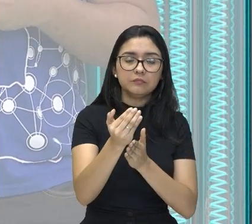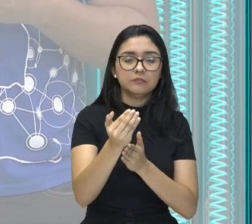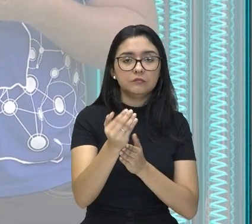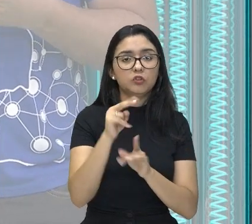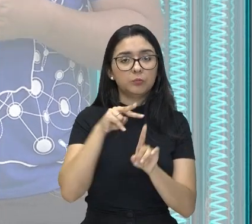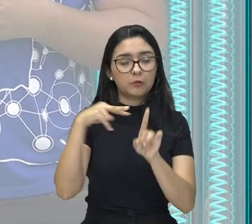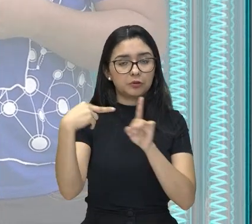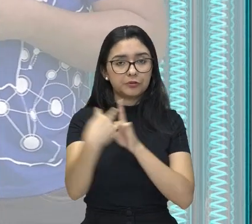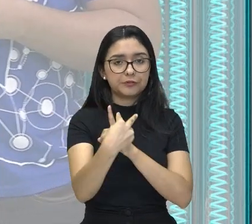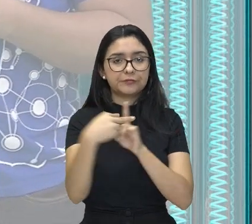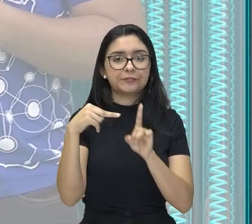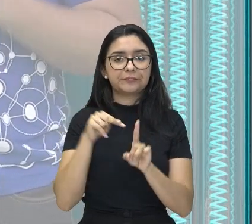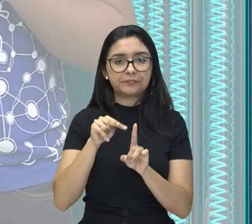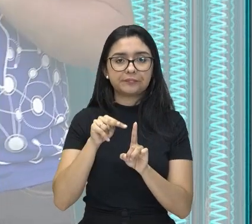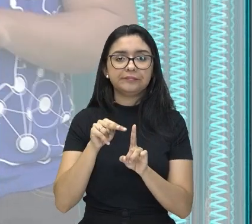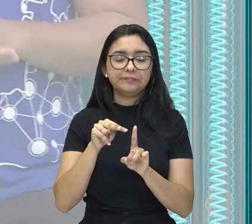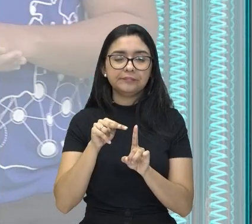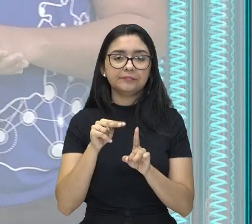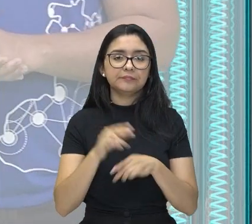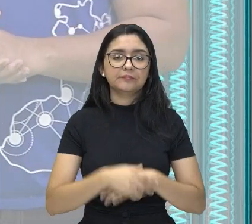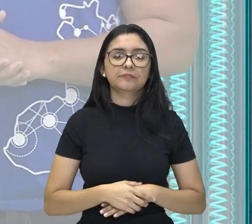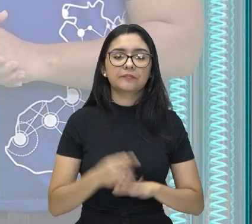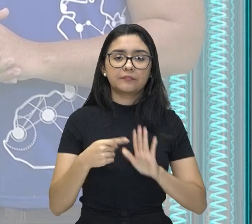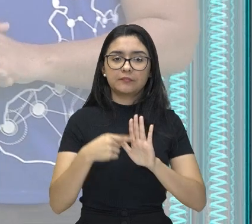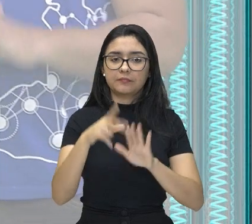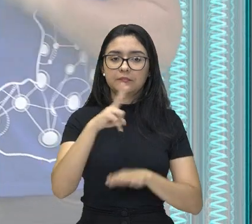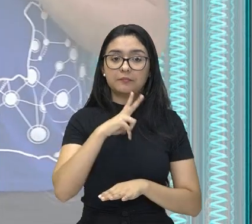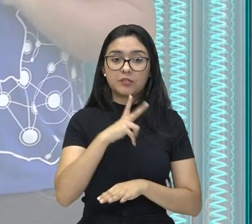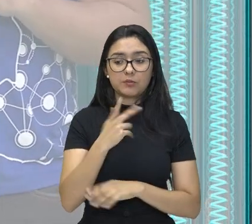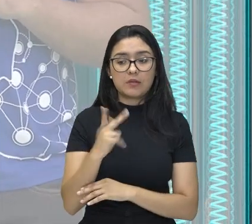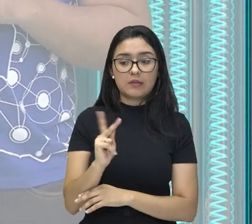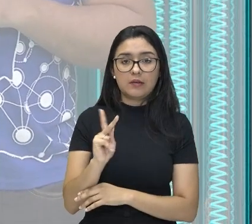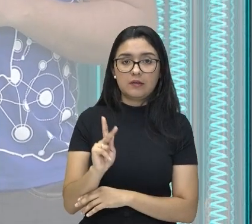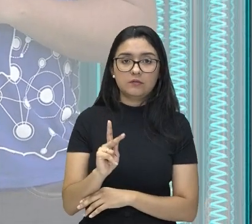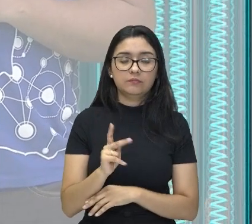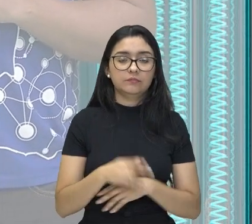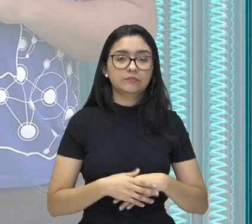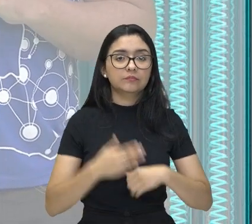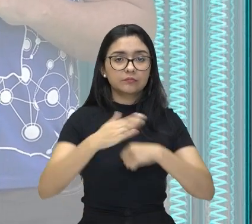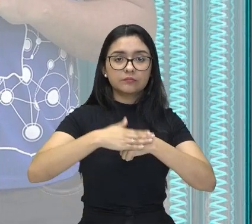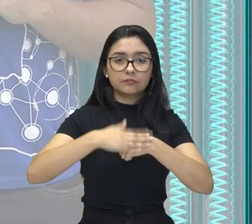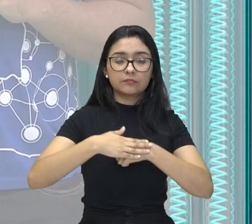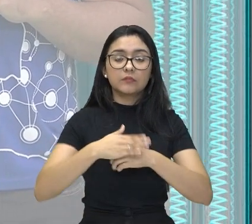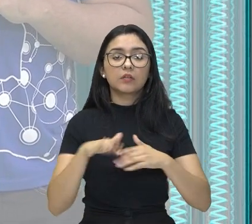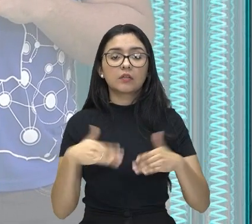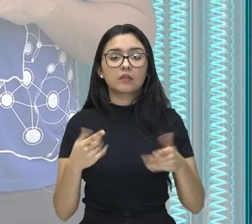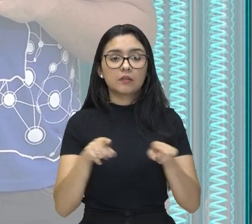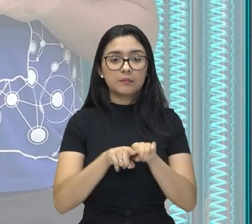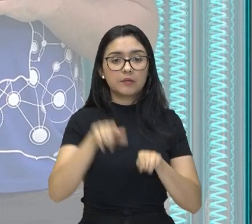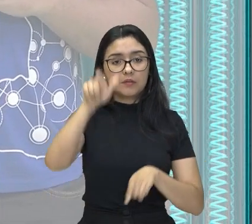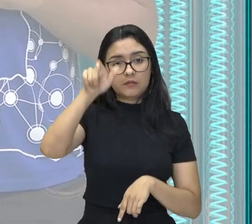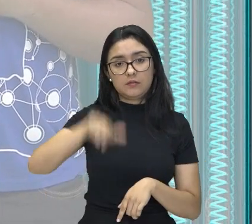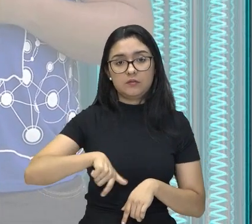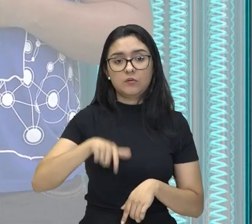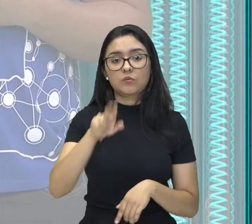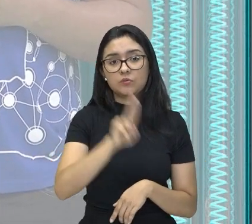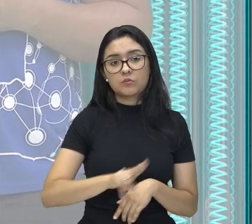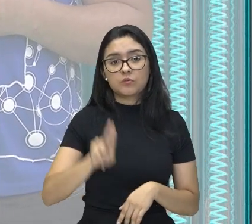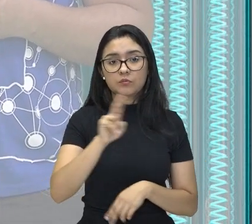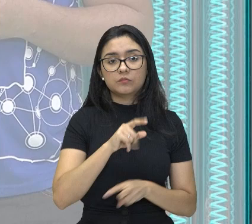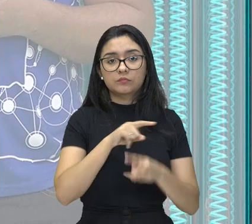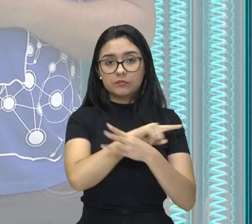de vista, marcando aí um posicionamento particular. E aí, claro, o nosso personagem, ele fez uso de